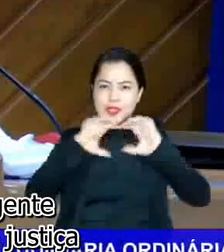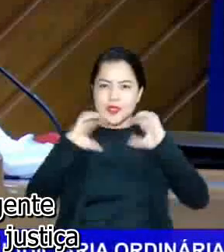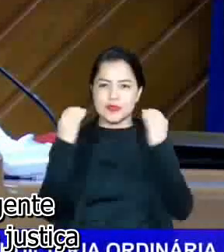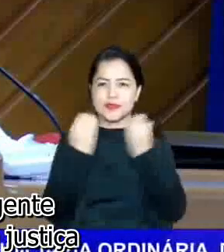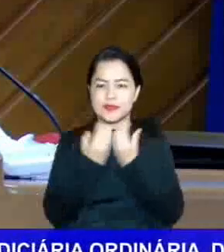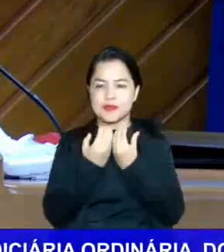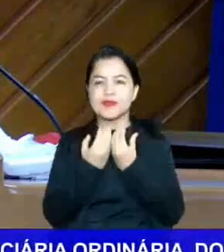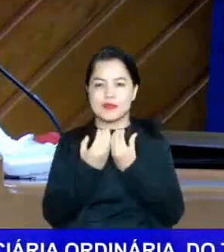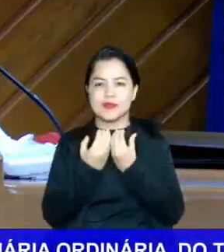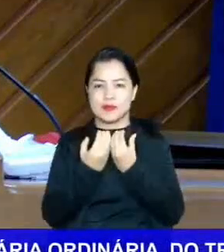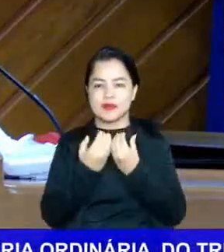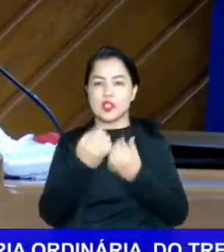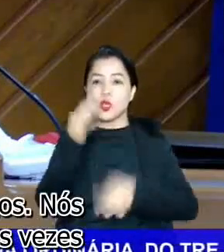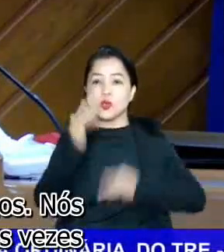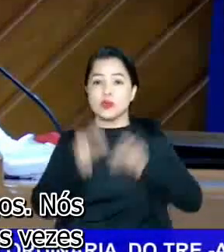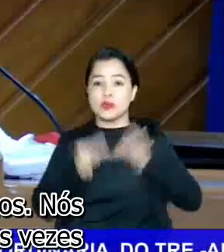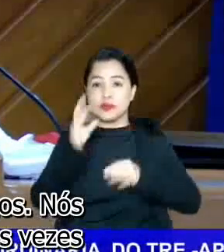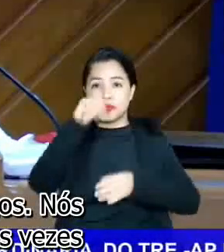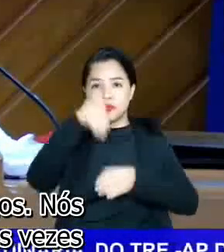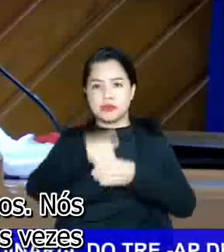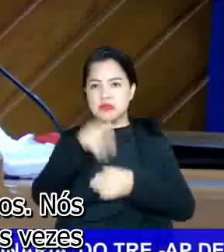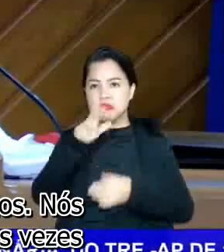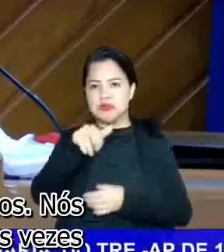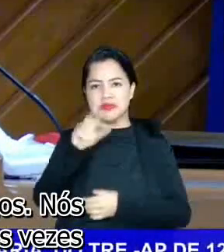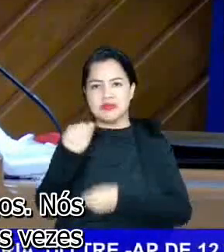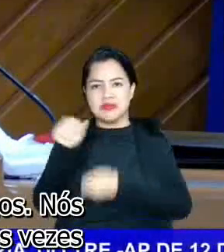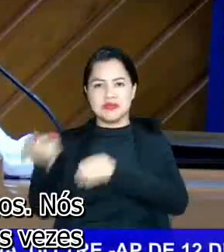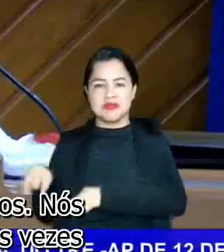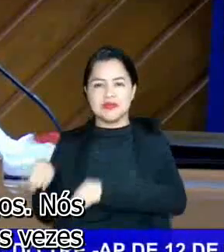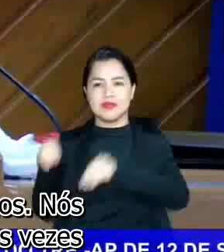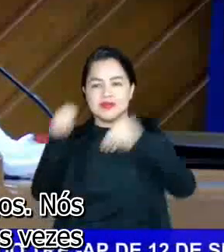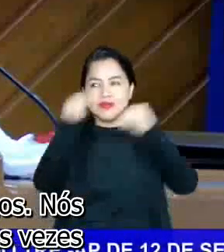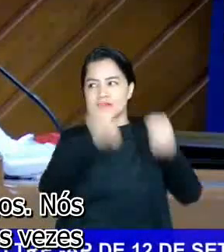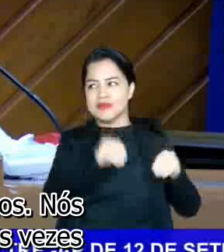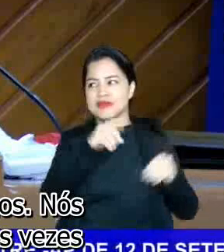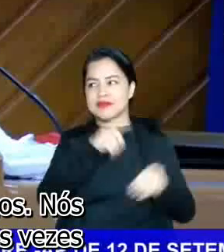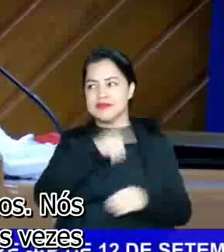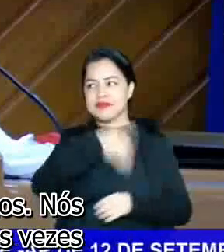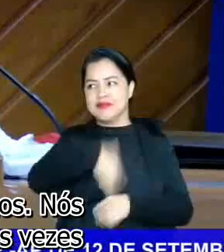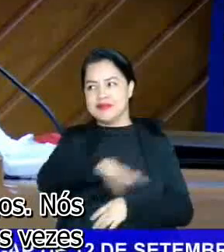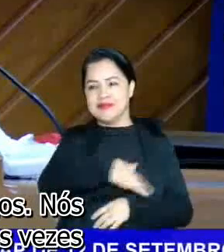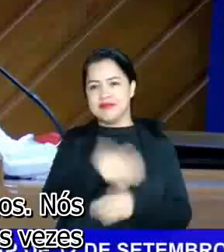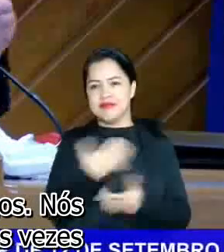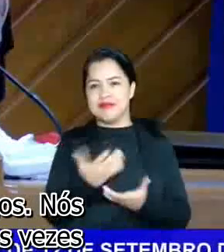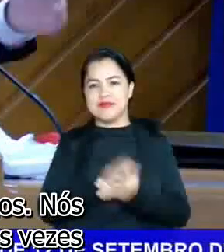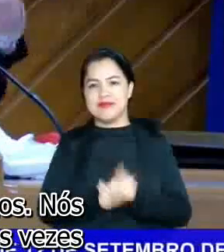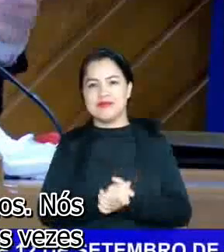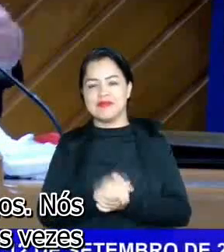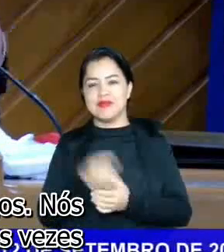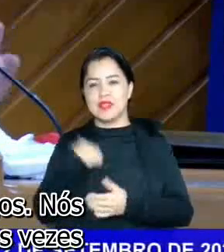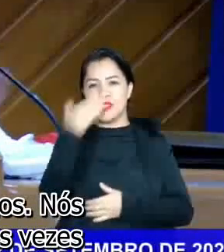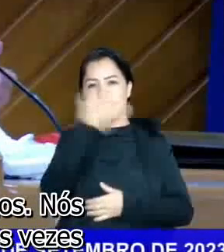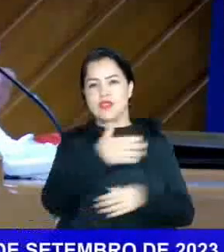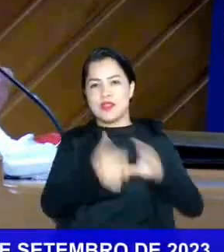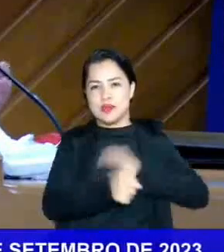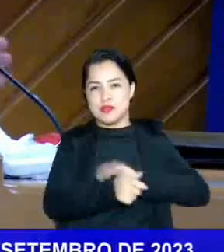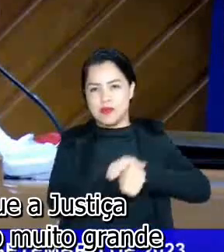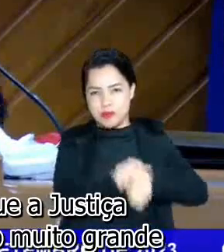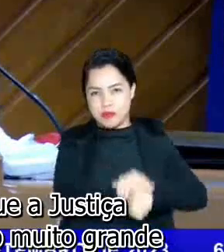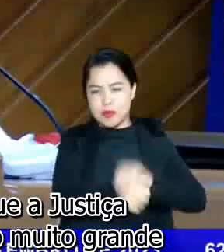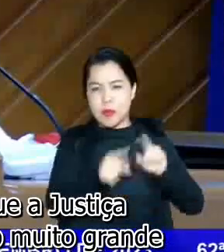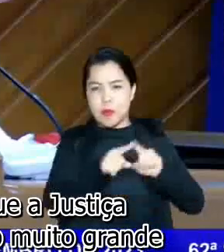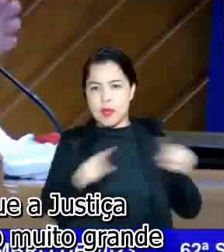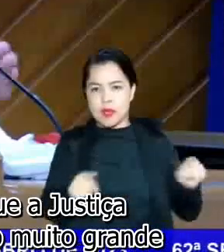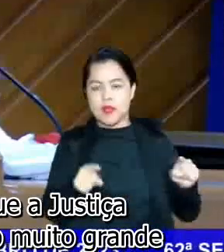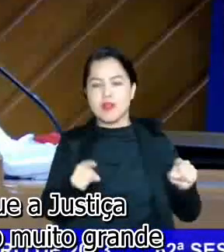porque a justiça eleitoral nunca se deslocou a essa região dos lagos, nós nunca fomos lá. Fomos em Tartarugalzinho várias vezes,